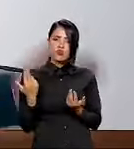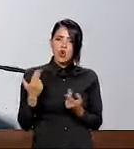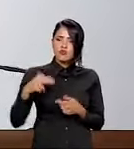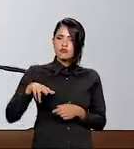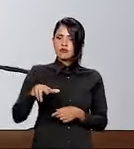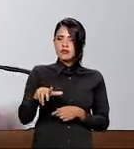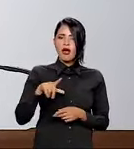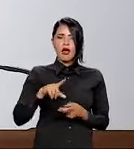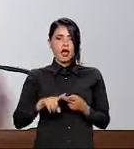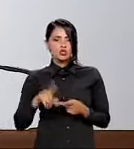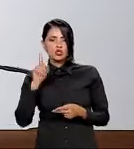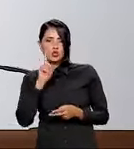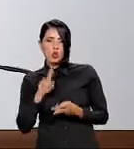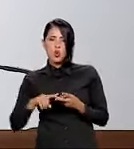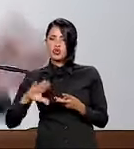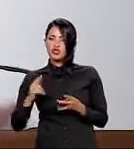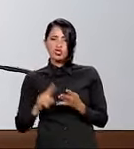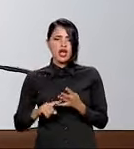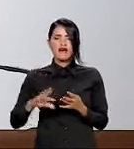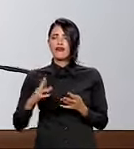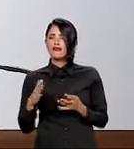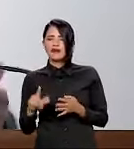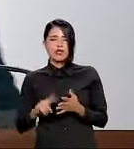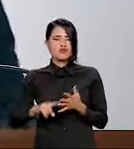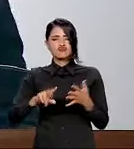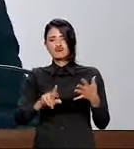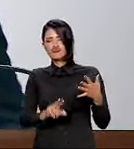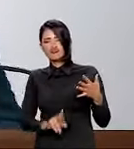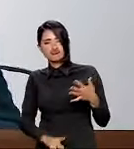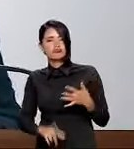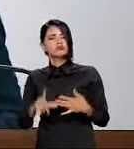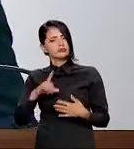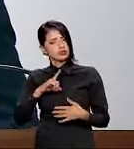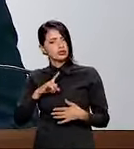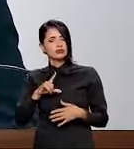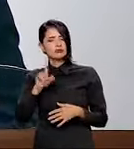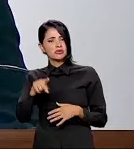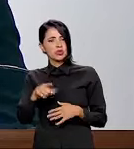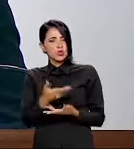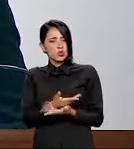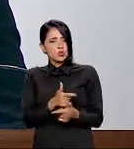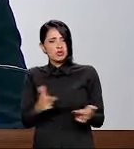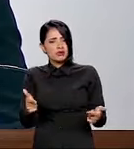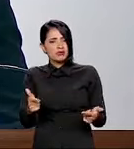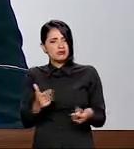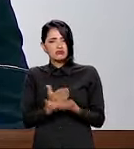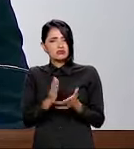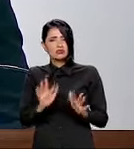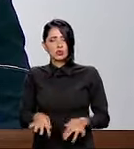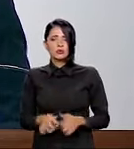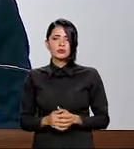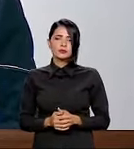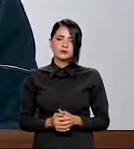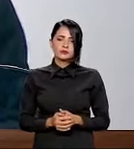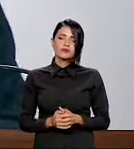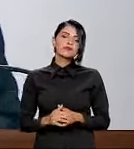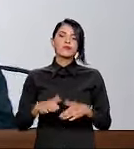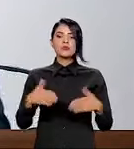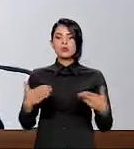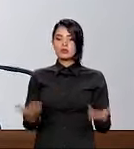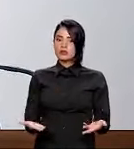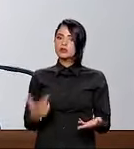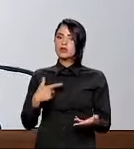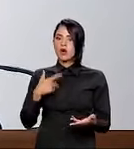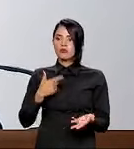entre Kirchner, Lula, Chávez, Rafael Correa, Evo Morales. Isso não existe mais. Então, está